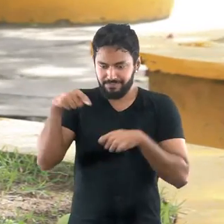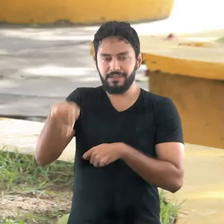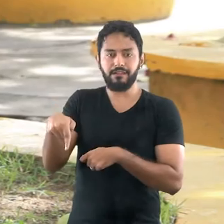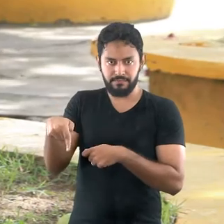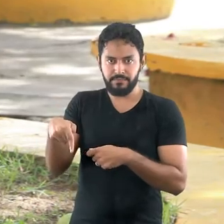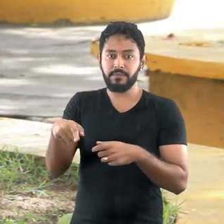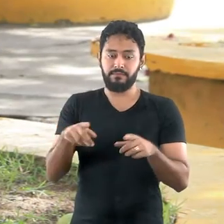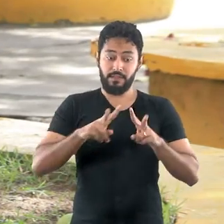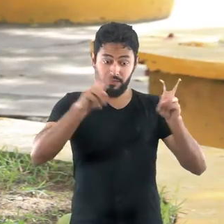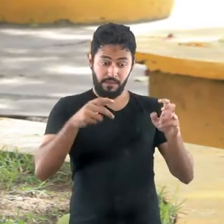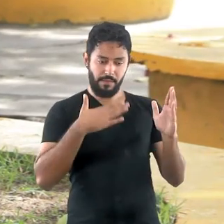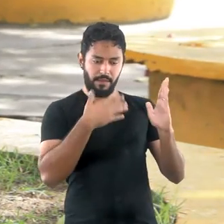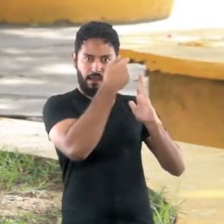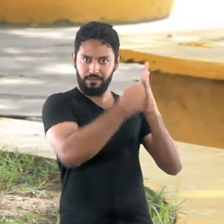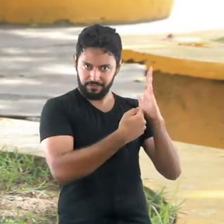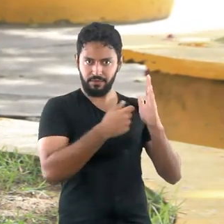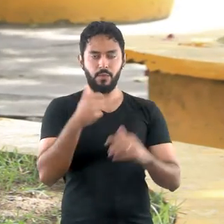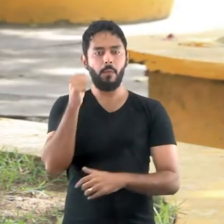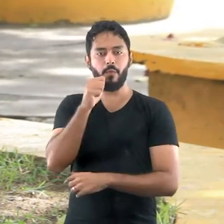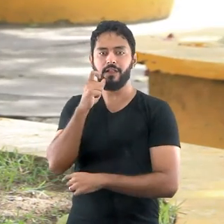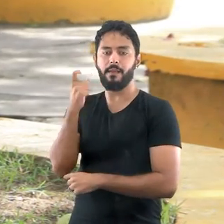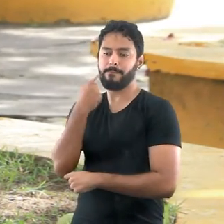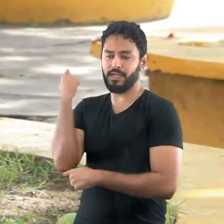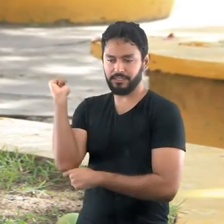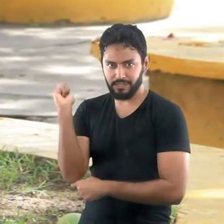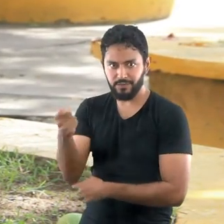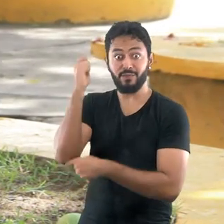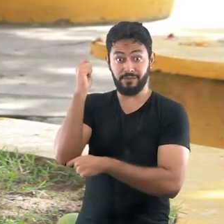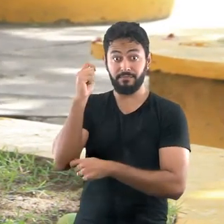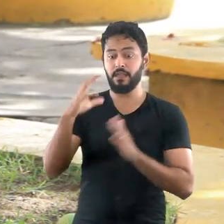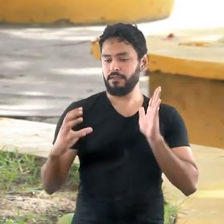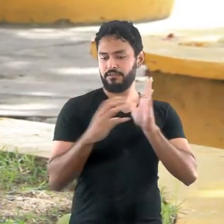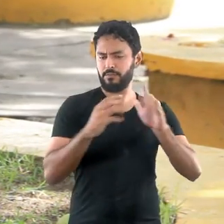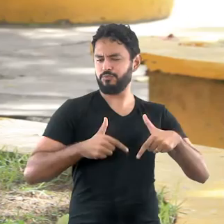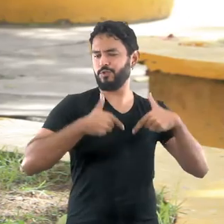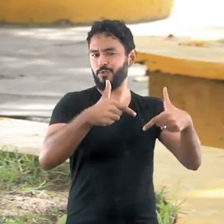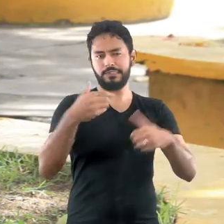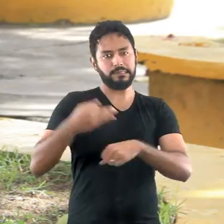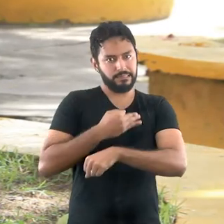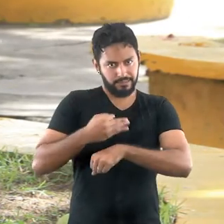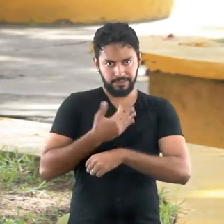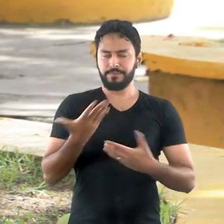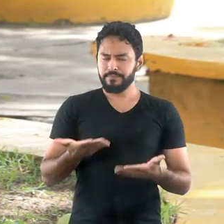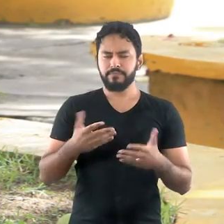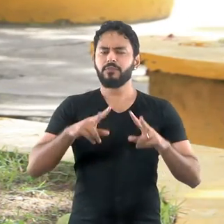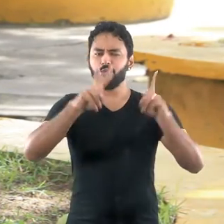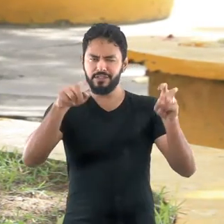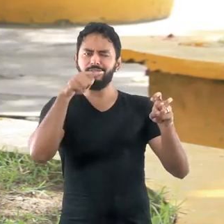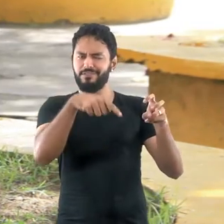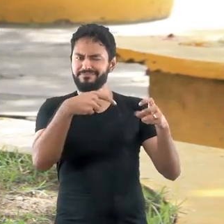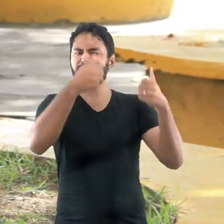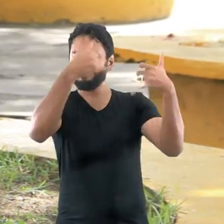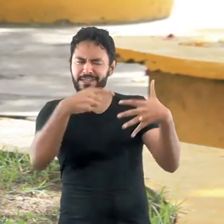redação foi Mulher Pescadora, símbolo de luta e resistência. No título dessa minha redação já dá pra ver que eu falei bastante sobre as dificuldades